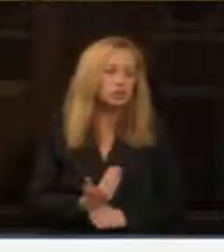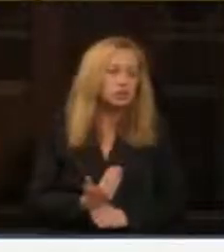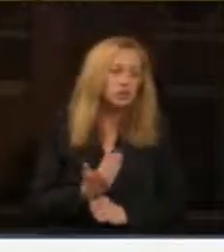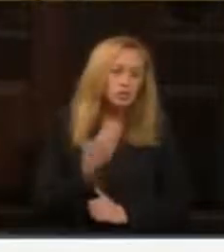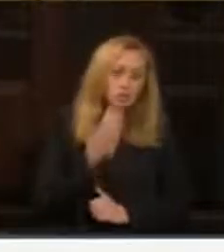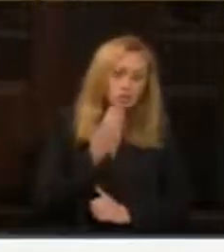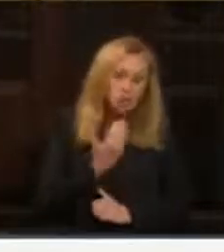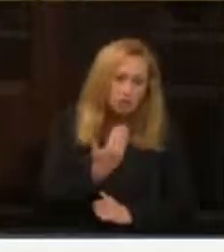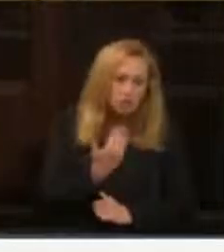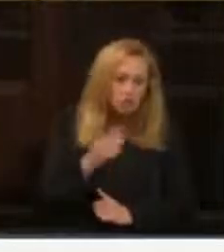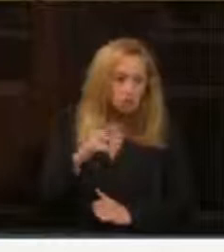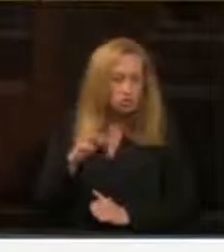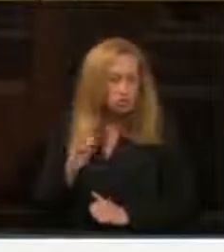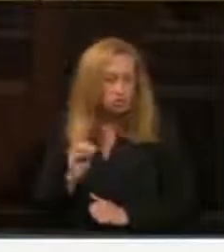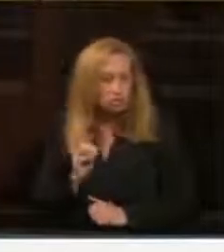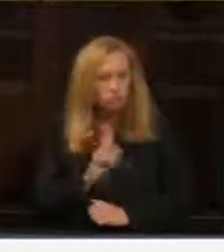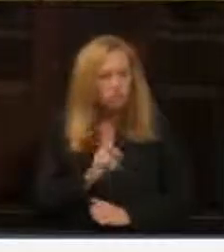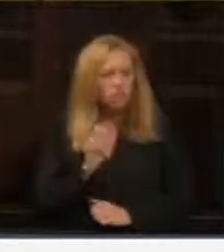é sequer